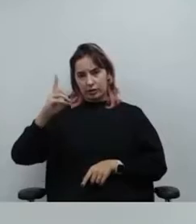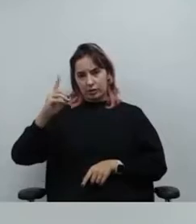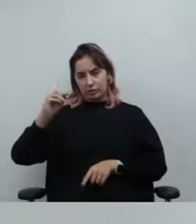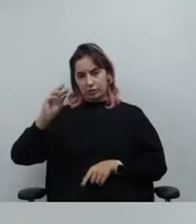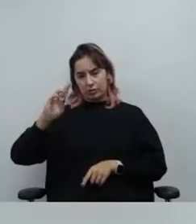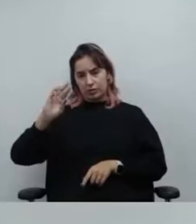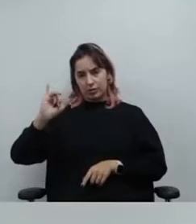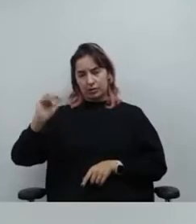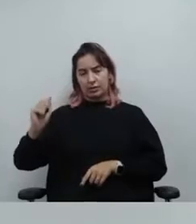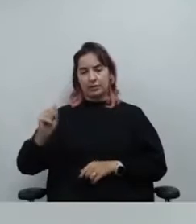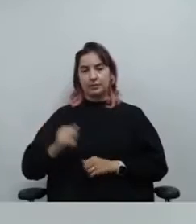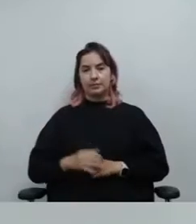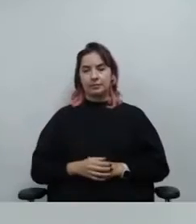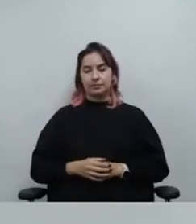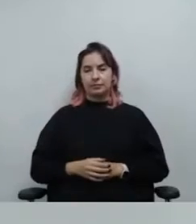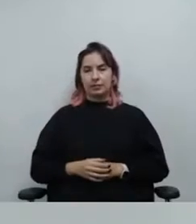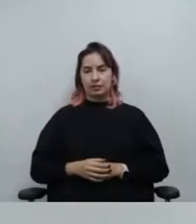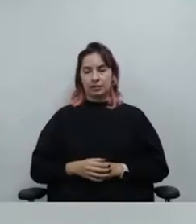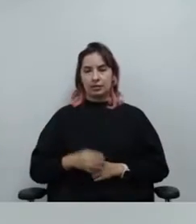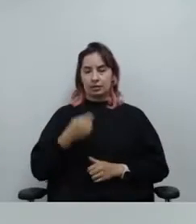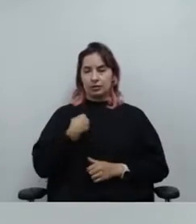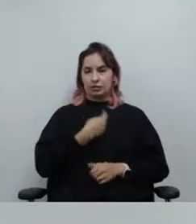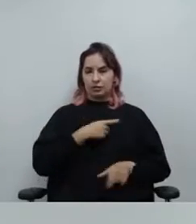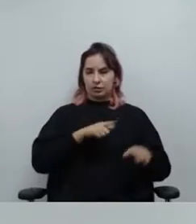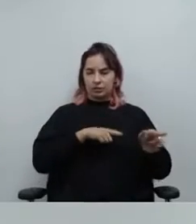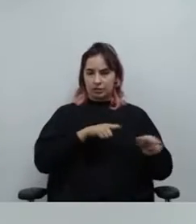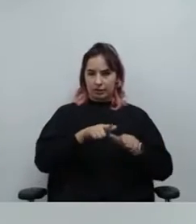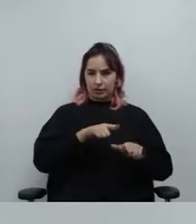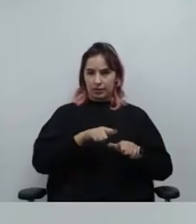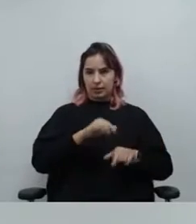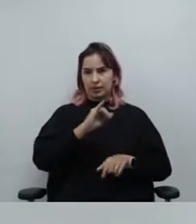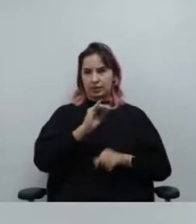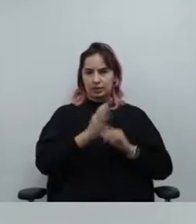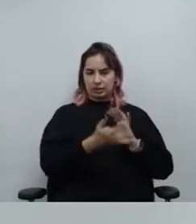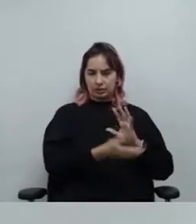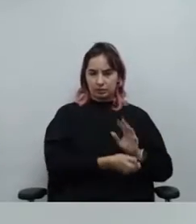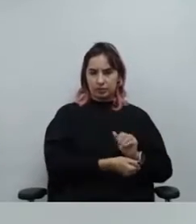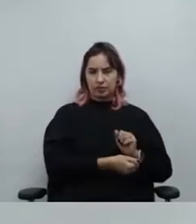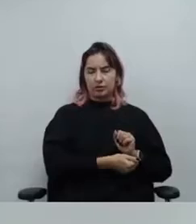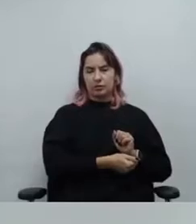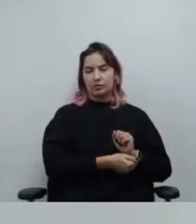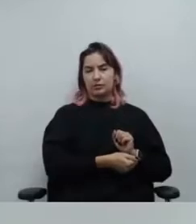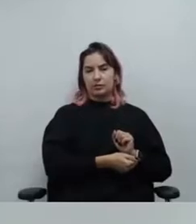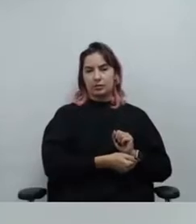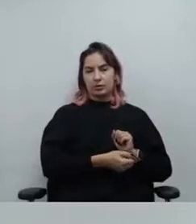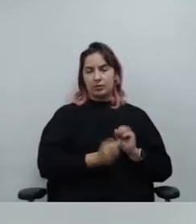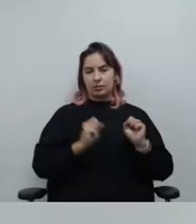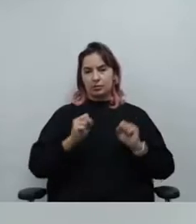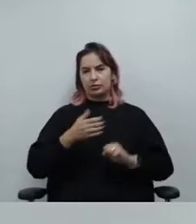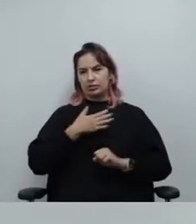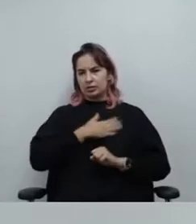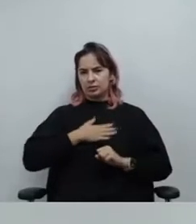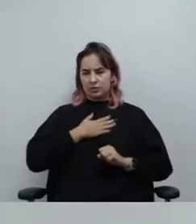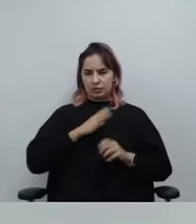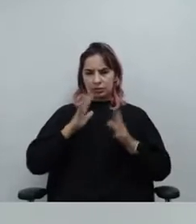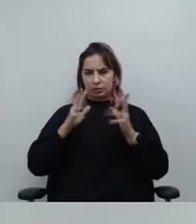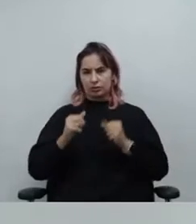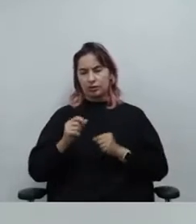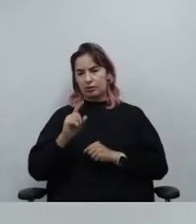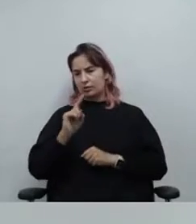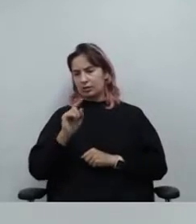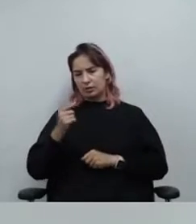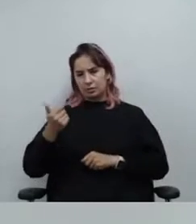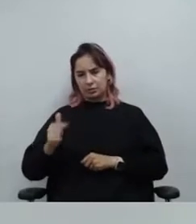das demandas de indenização, né? A gente trabalha hoje nos parâmetros internacionais de medidas de satisfação integral, não